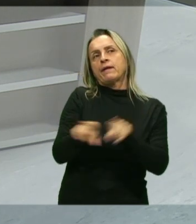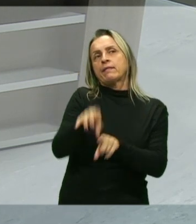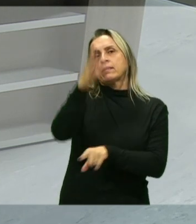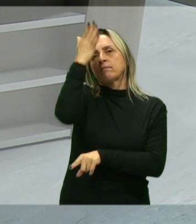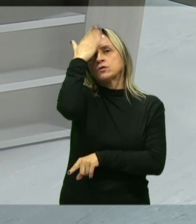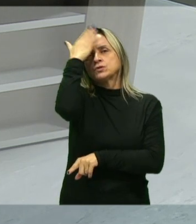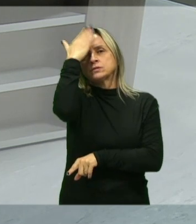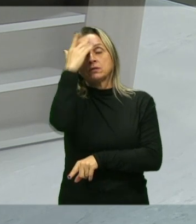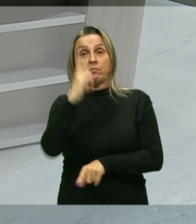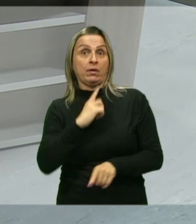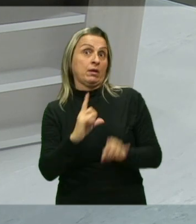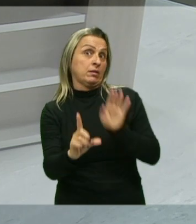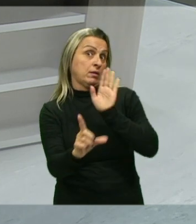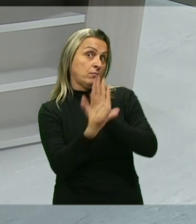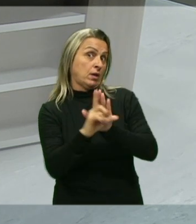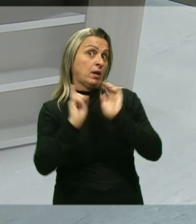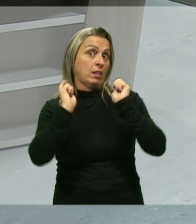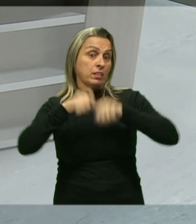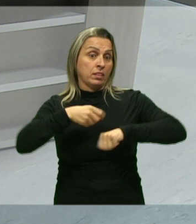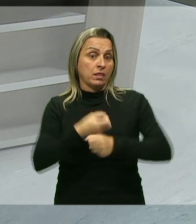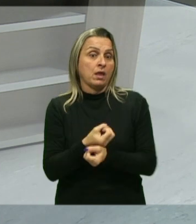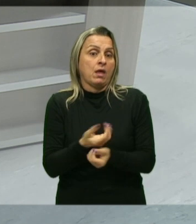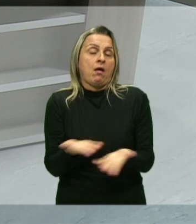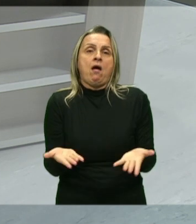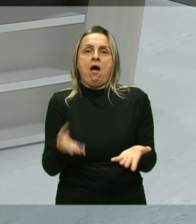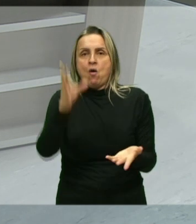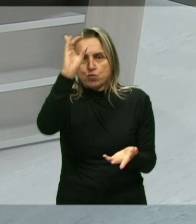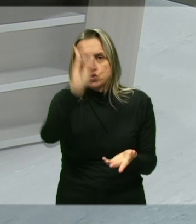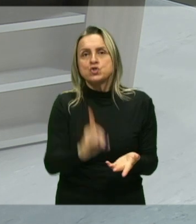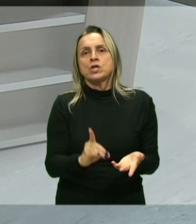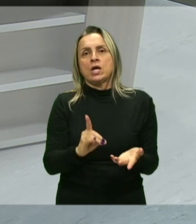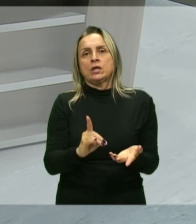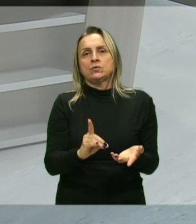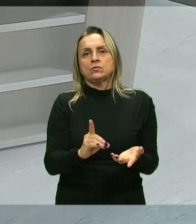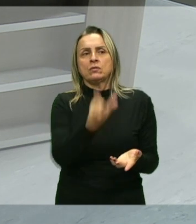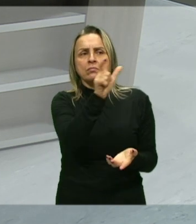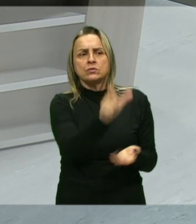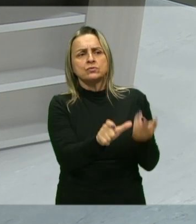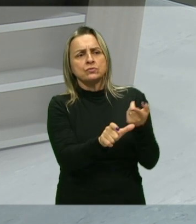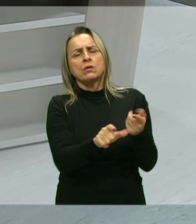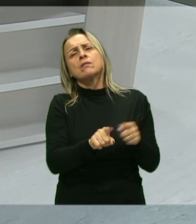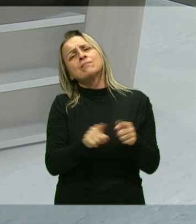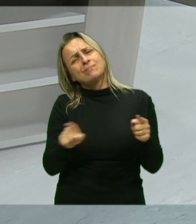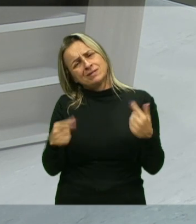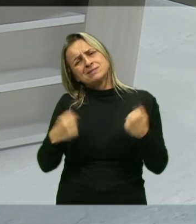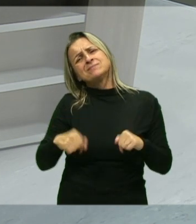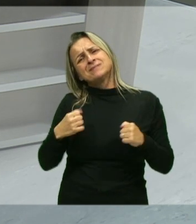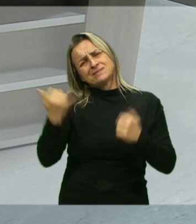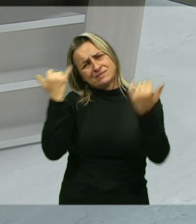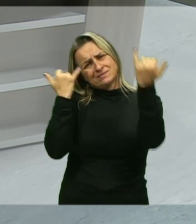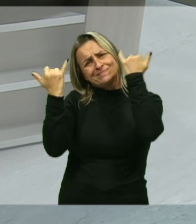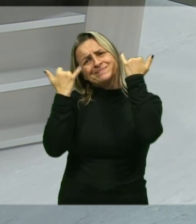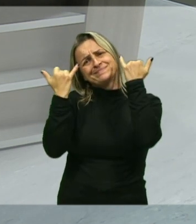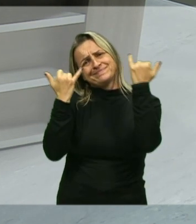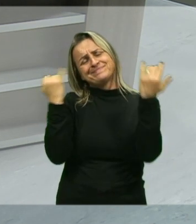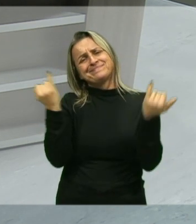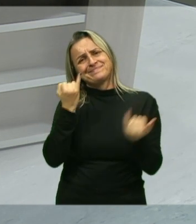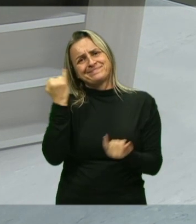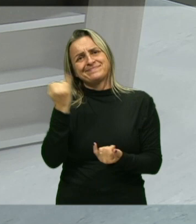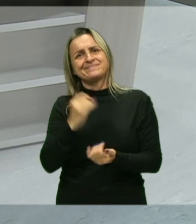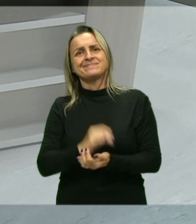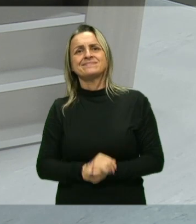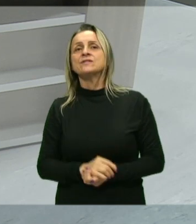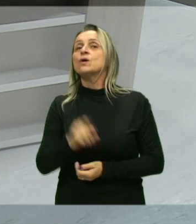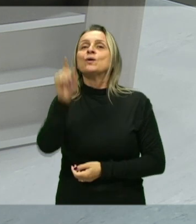uma lei que dá o direito a outra pessoa. Mas vamos procurar se informar também, né? Acho que todo prestador